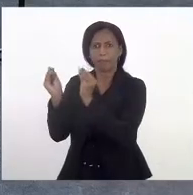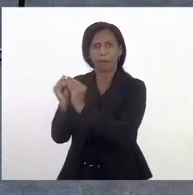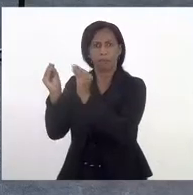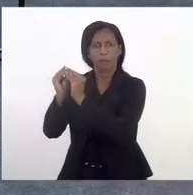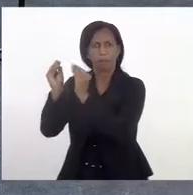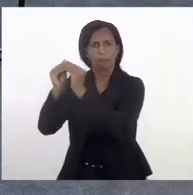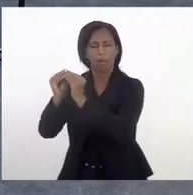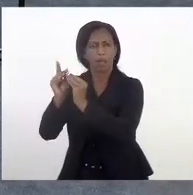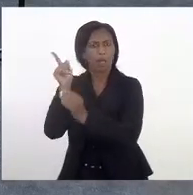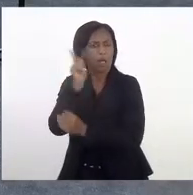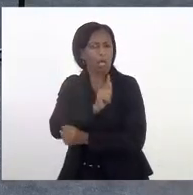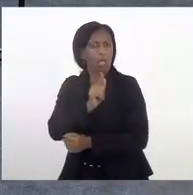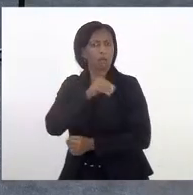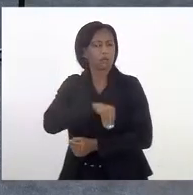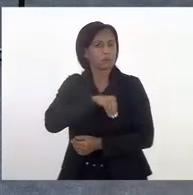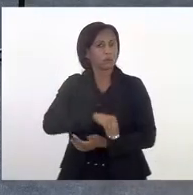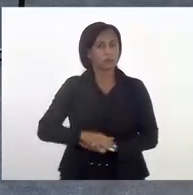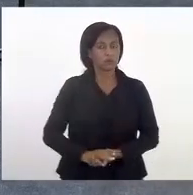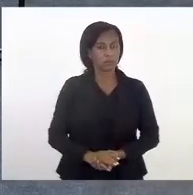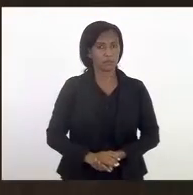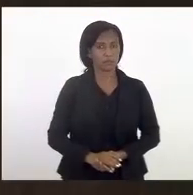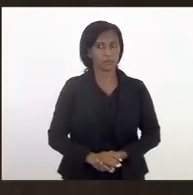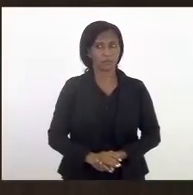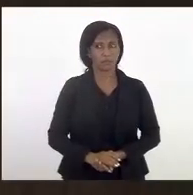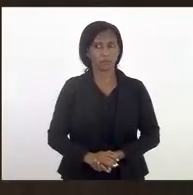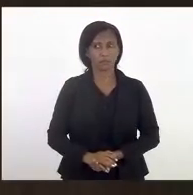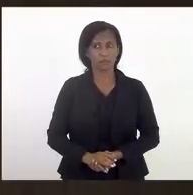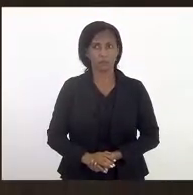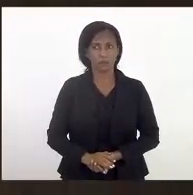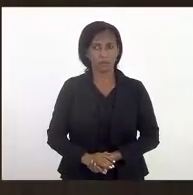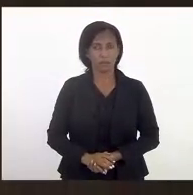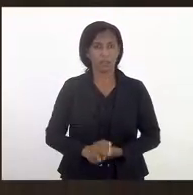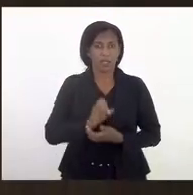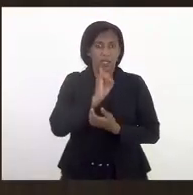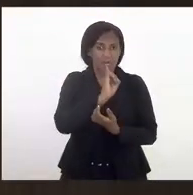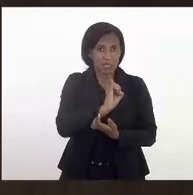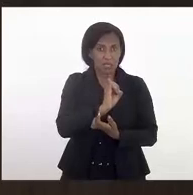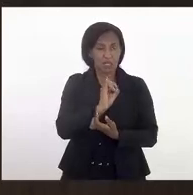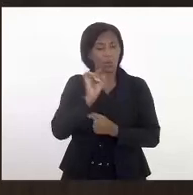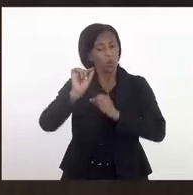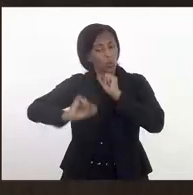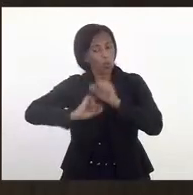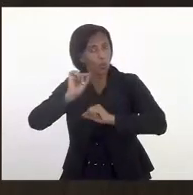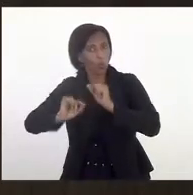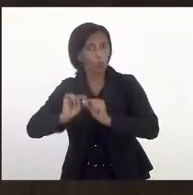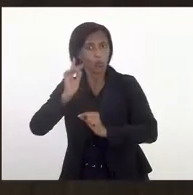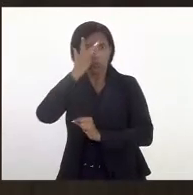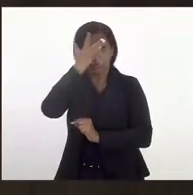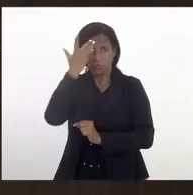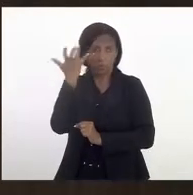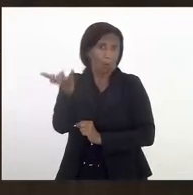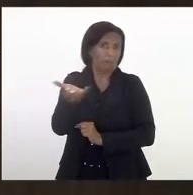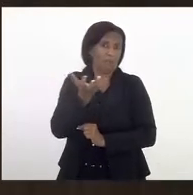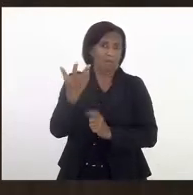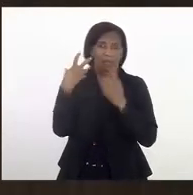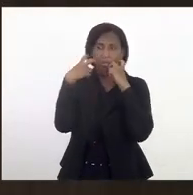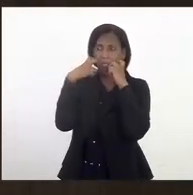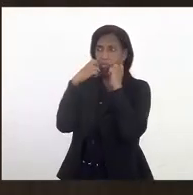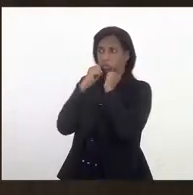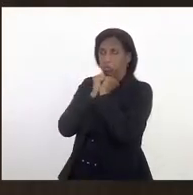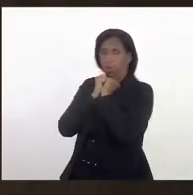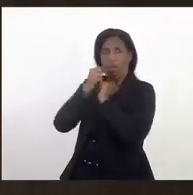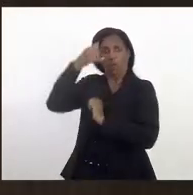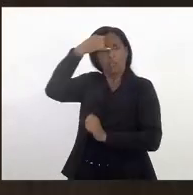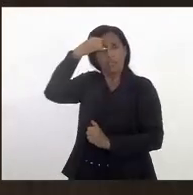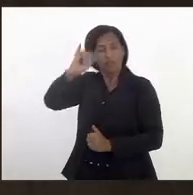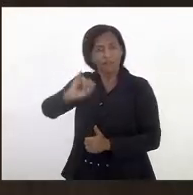salário bom então se se o se o que se quer a causar de constrangimento